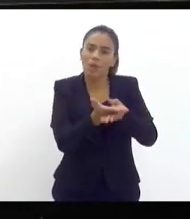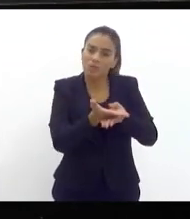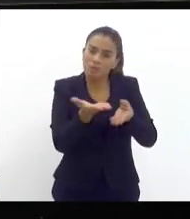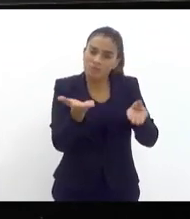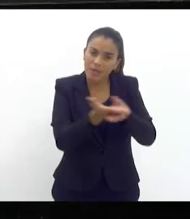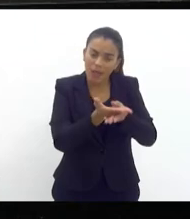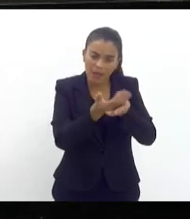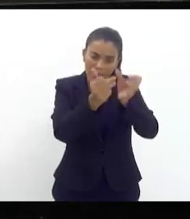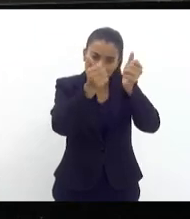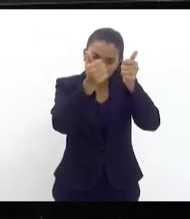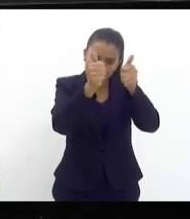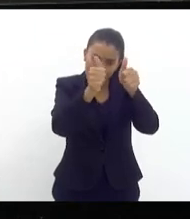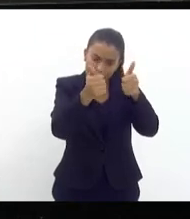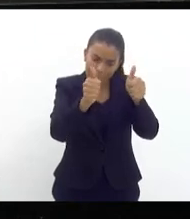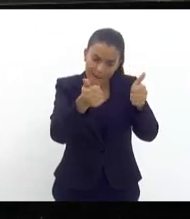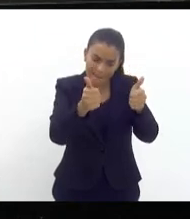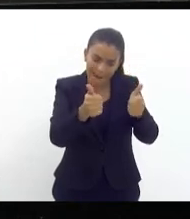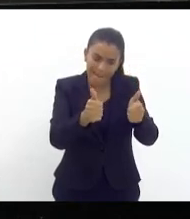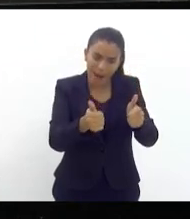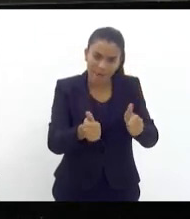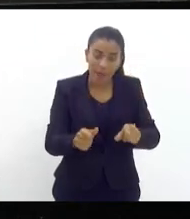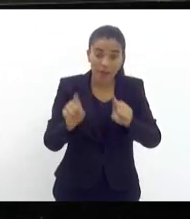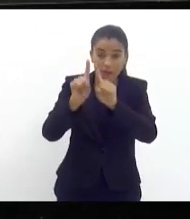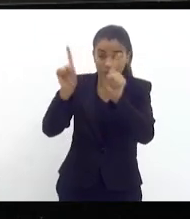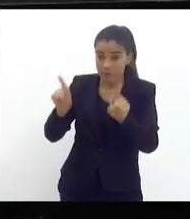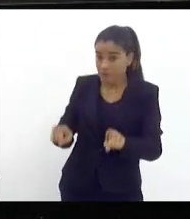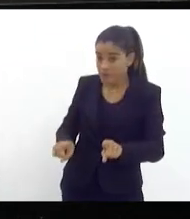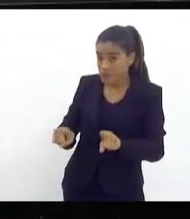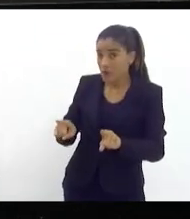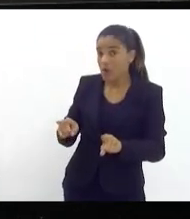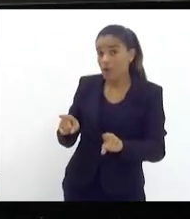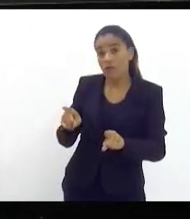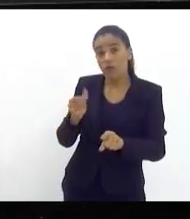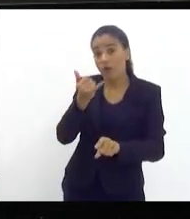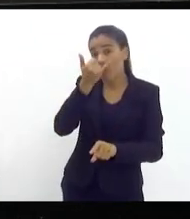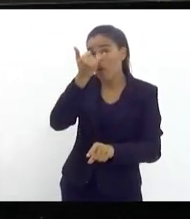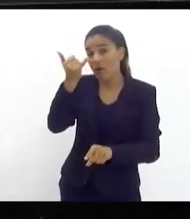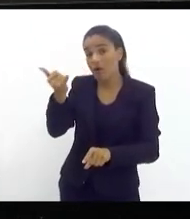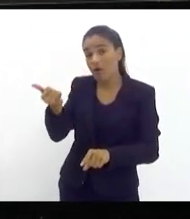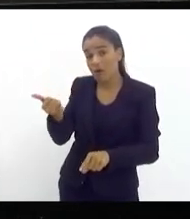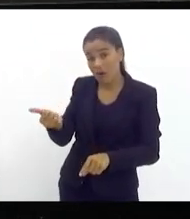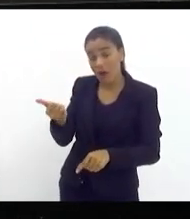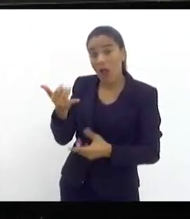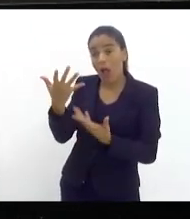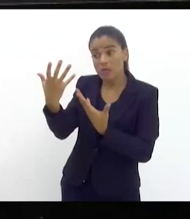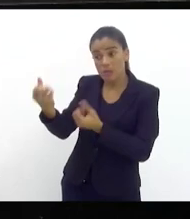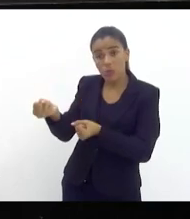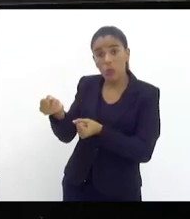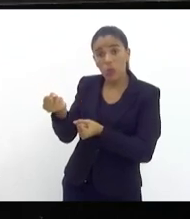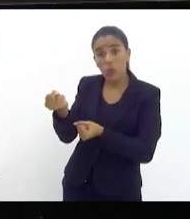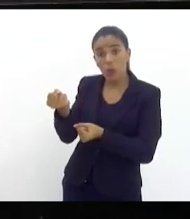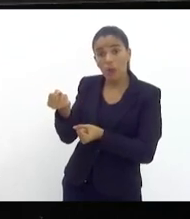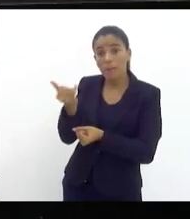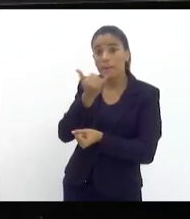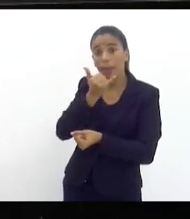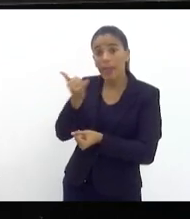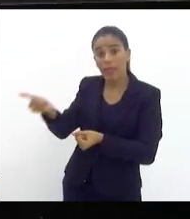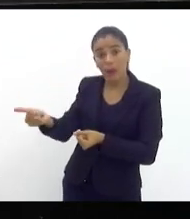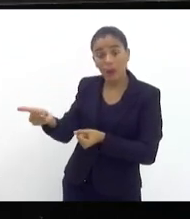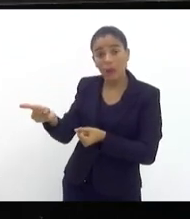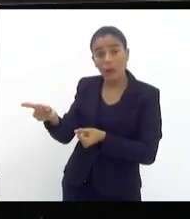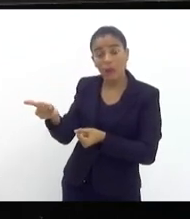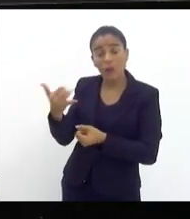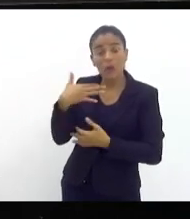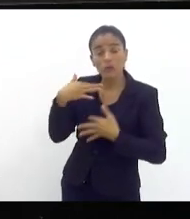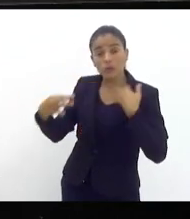analisando diversos processos de servidores que foram absolvidos e até hoje não foram reintegrados